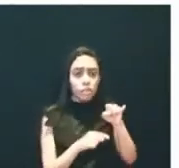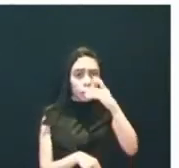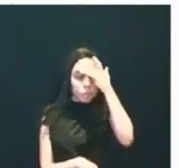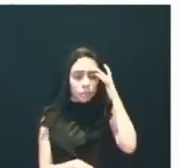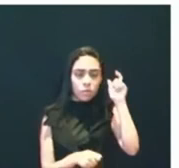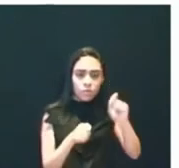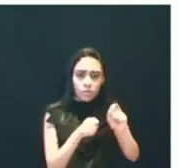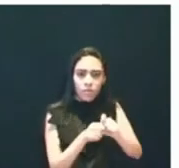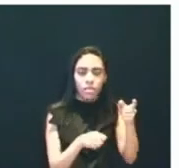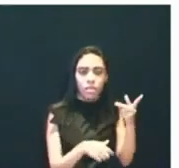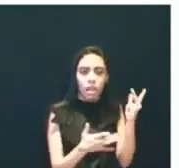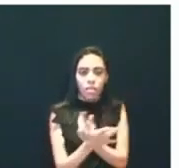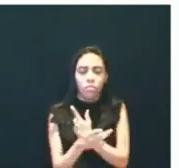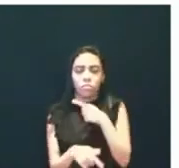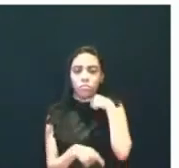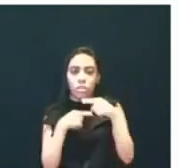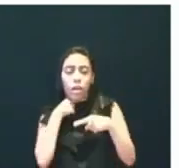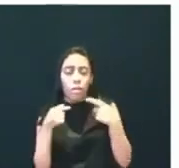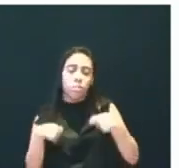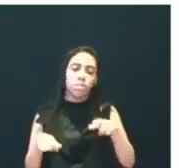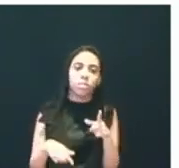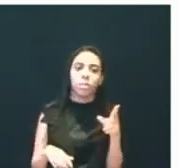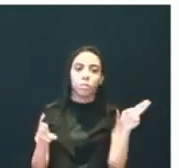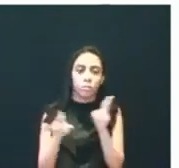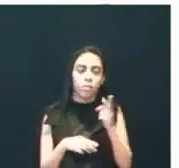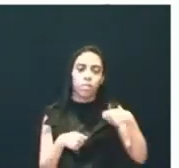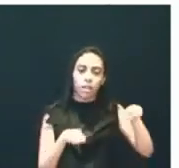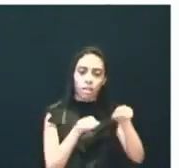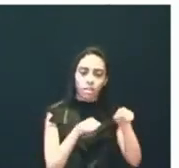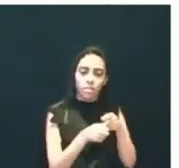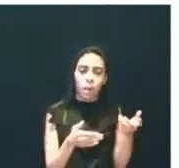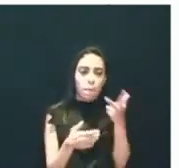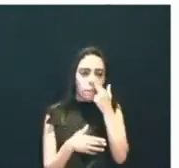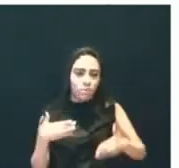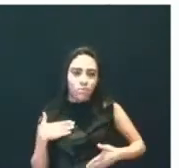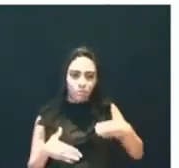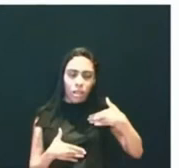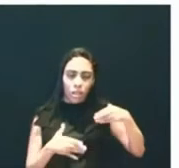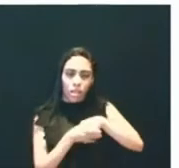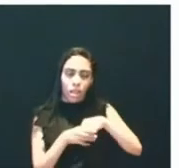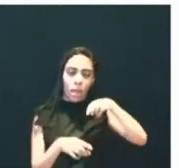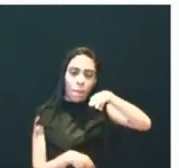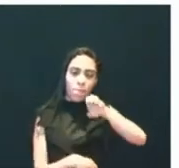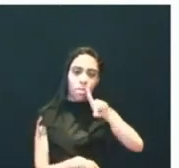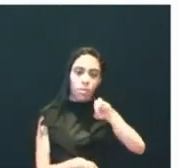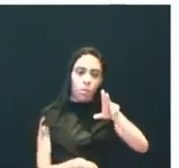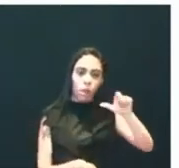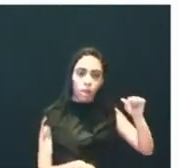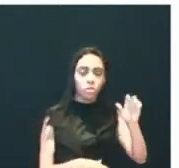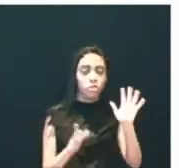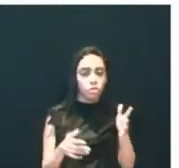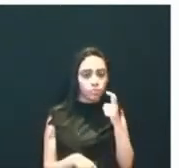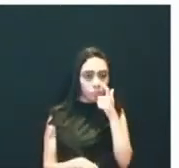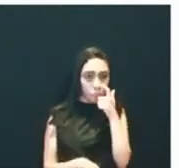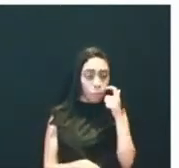que recidivavam, eles tinham que ir para o transplante de medula. Hoje, nós tivemos os de segunda geração,